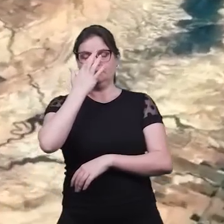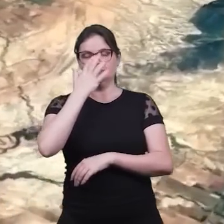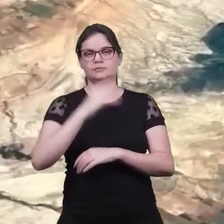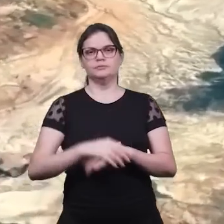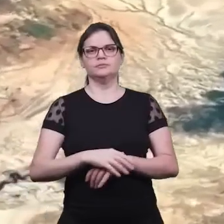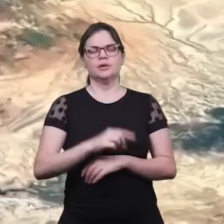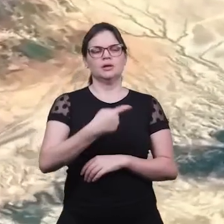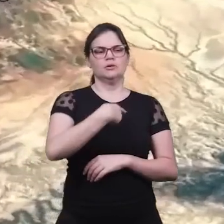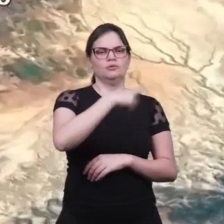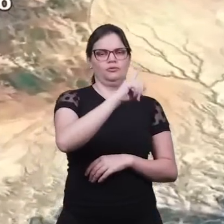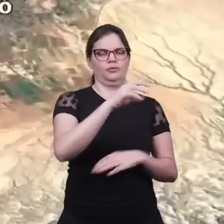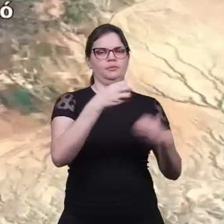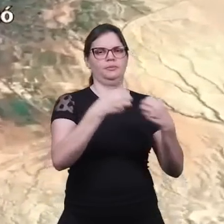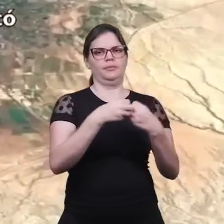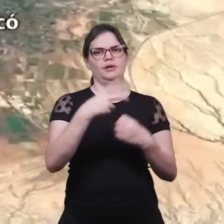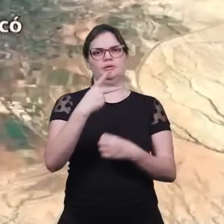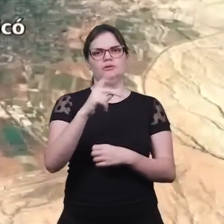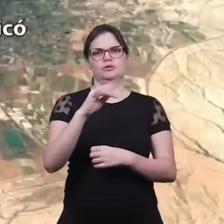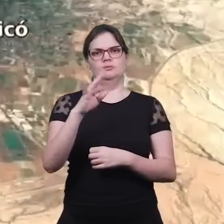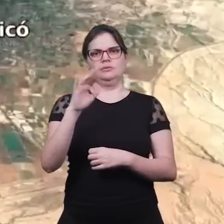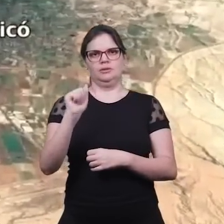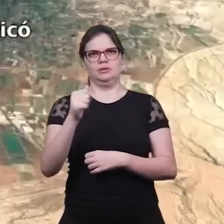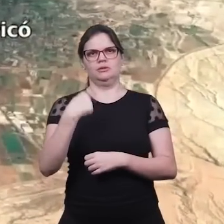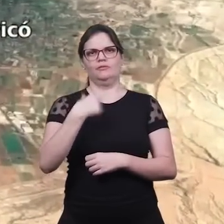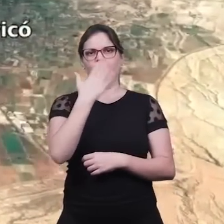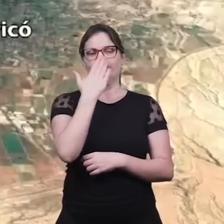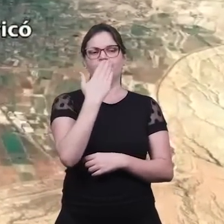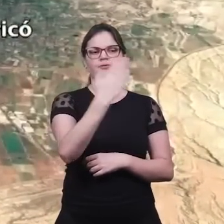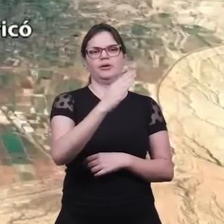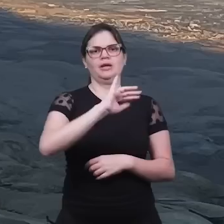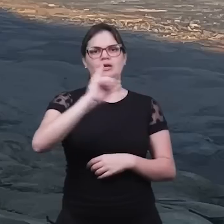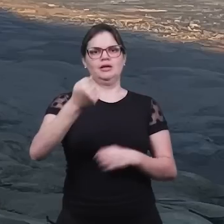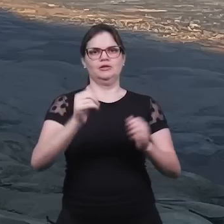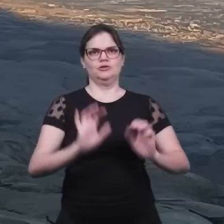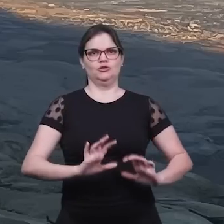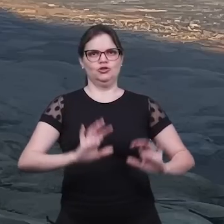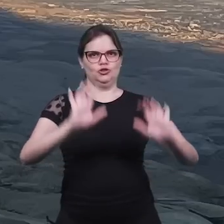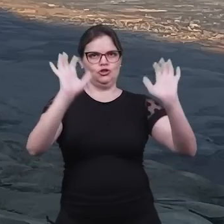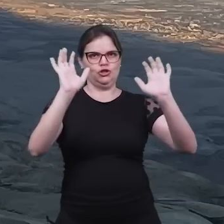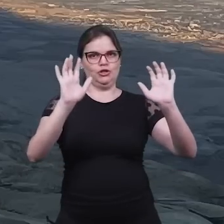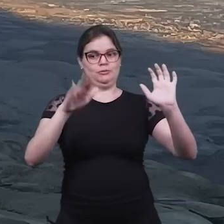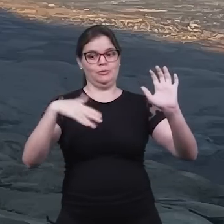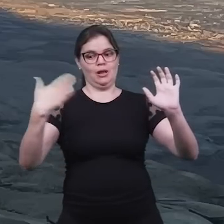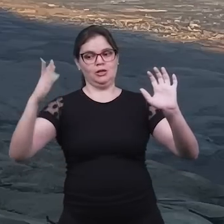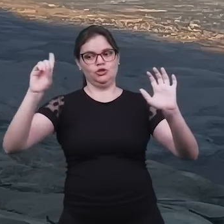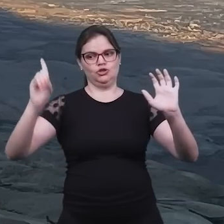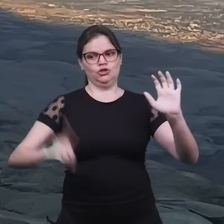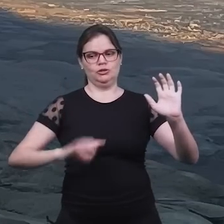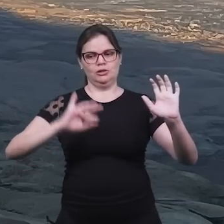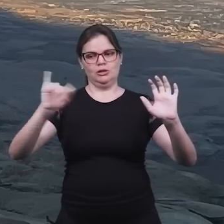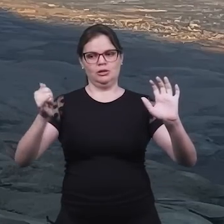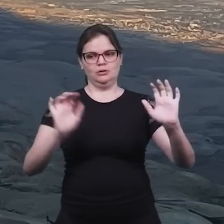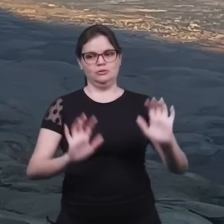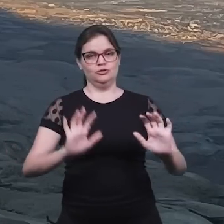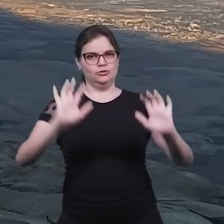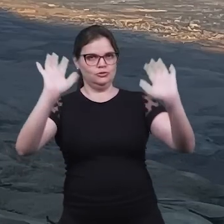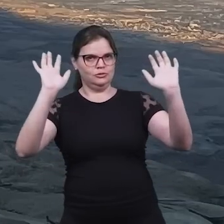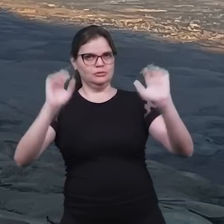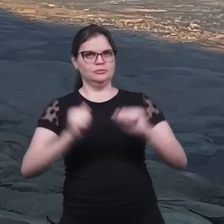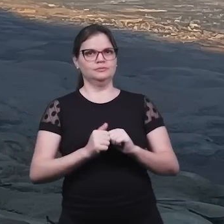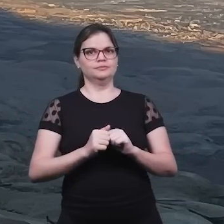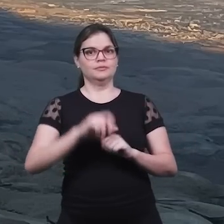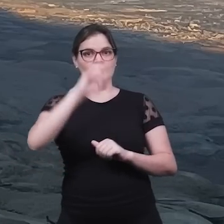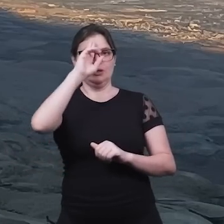Jerusalém. À direita tinha ali Jericó, à esquerda, né, para baixo tinha o Mar Morto e ali